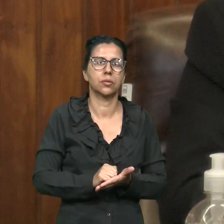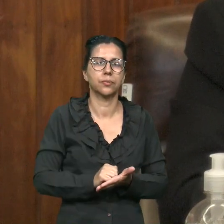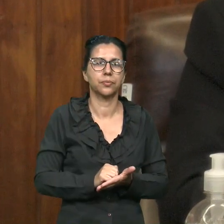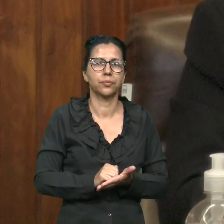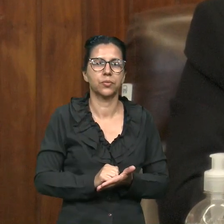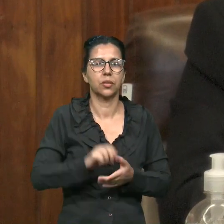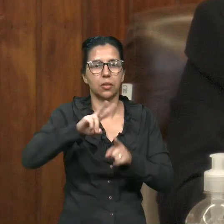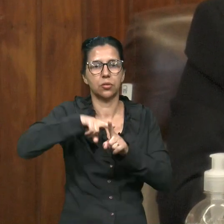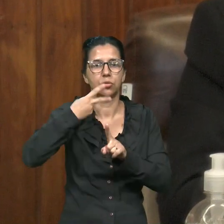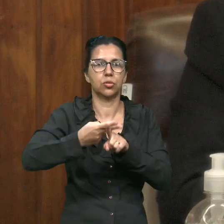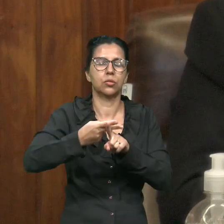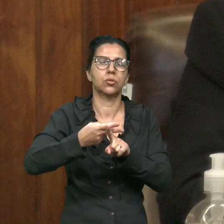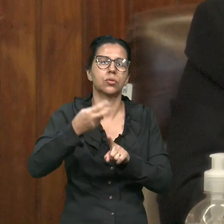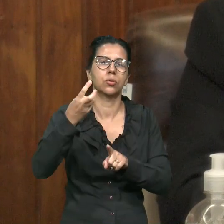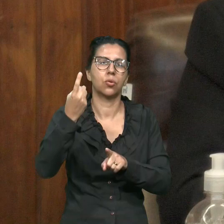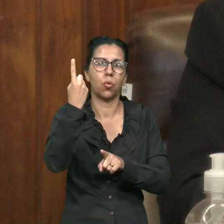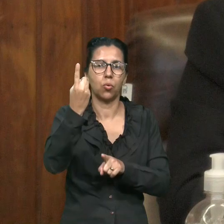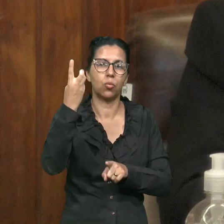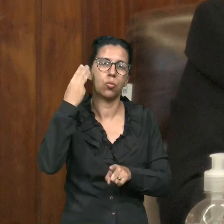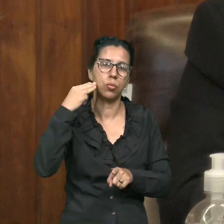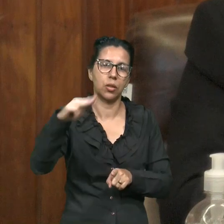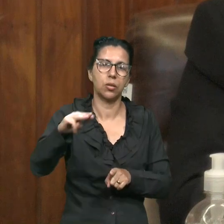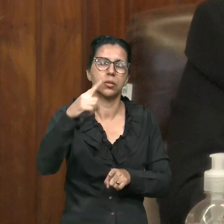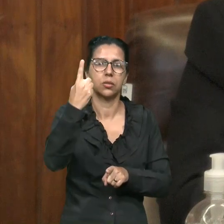R$ 4.735.874,08. Aditivo